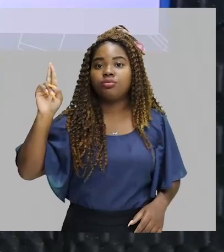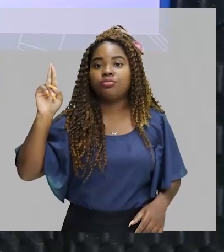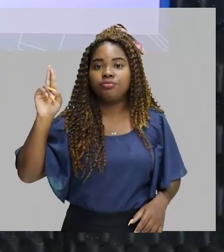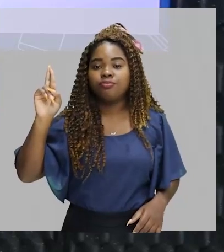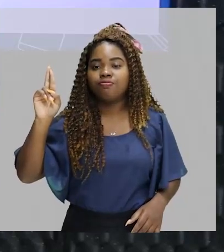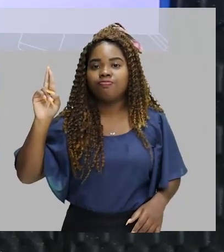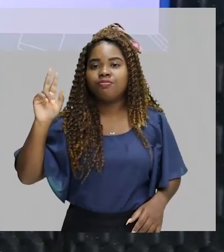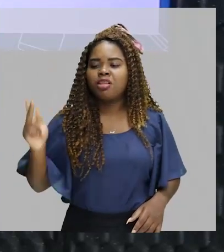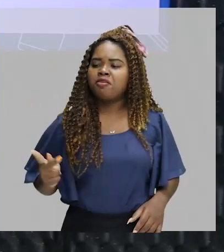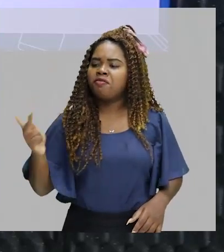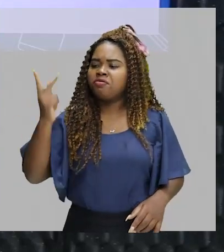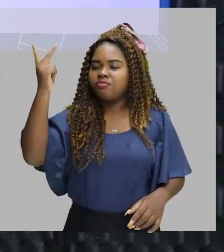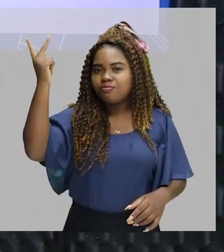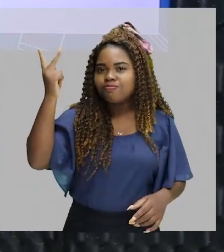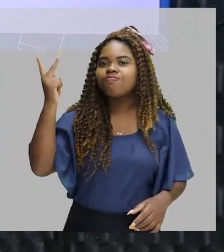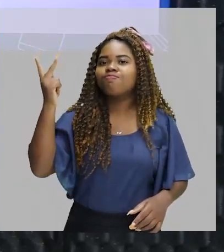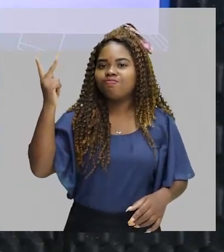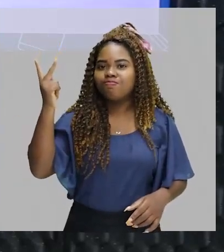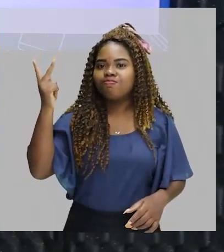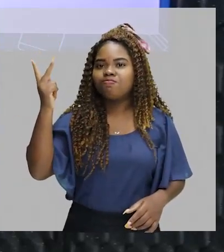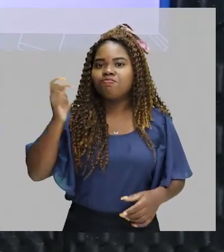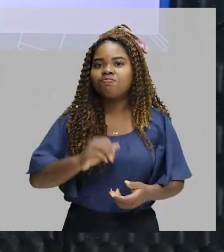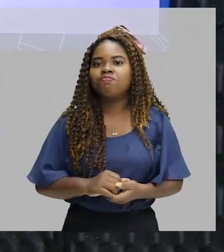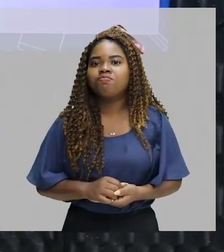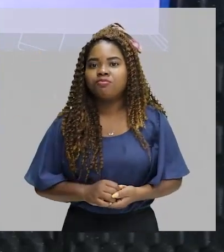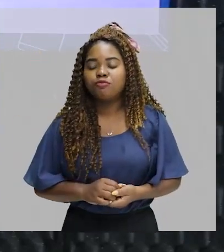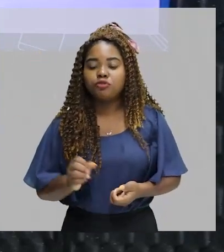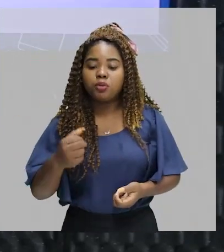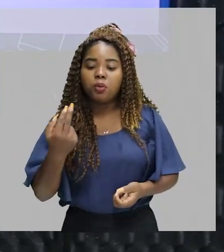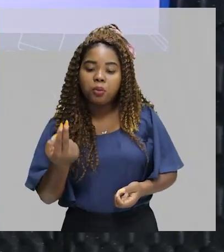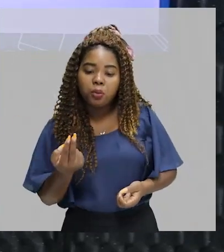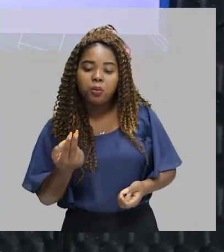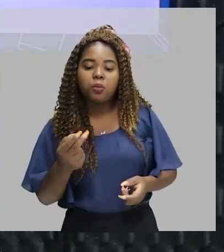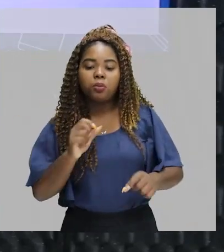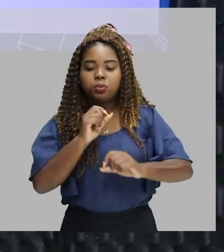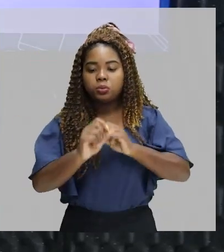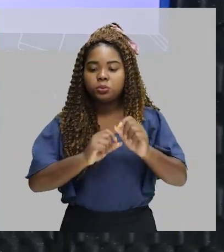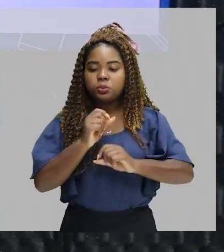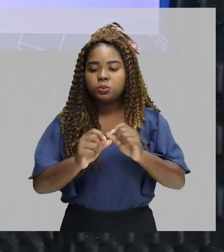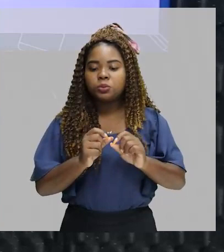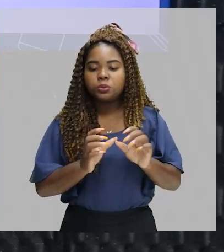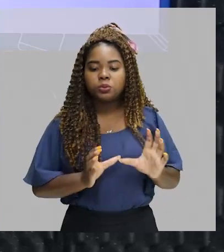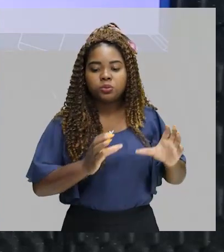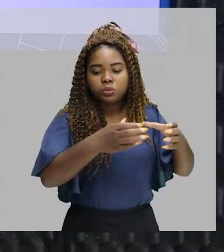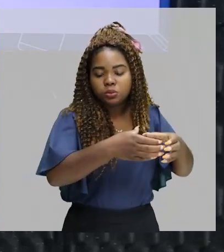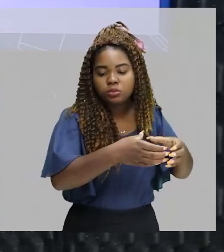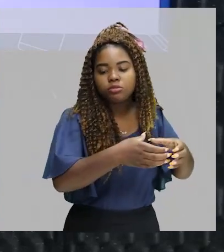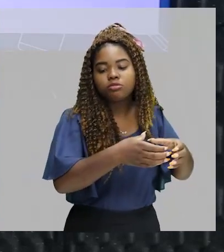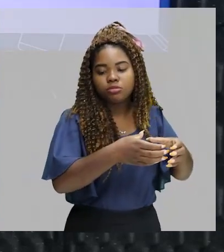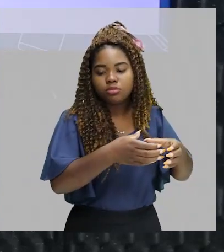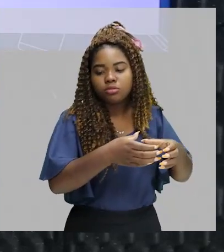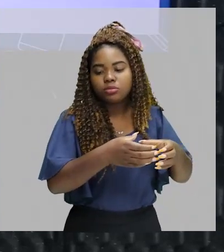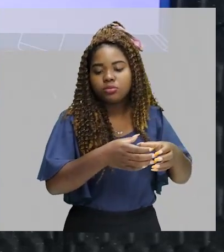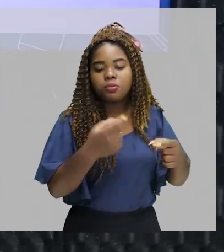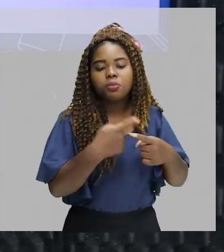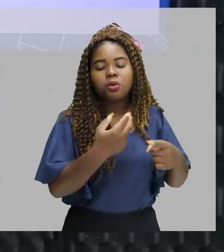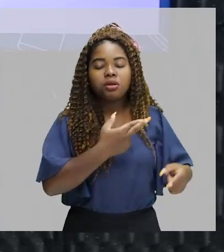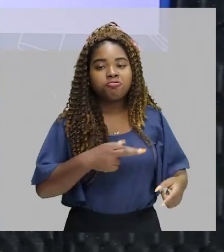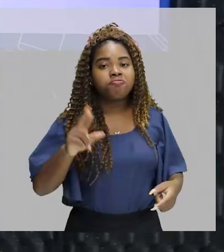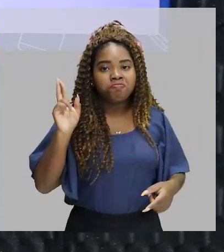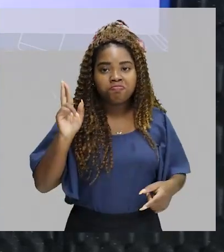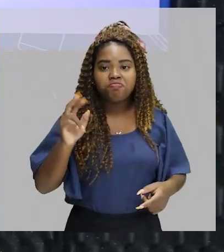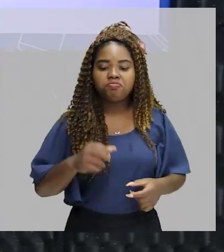a valorização ou menosprezo de uma pessoa ou grupo por causa de suas crenças. E aí eu coloquei valorização porque